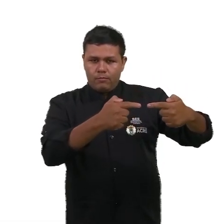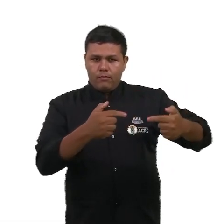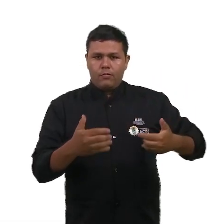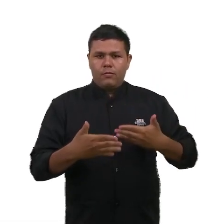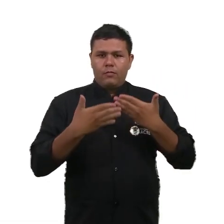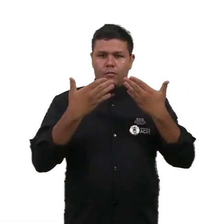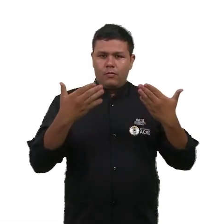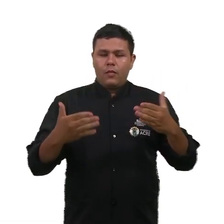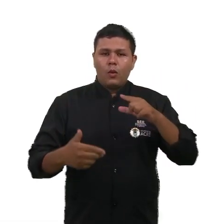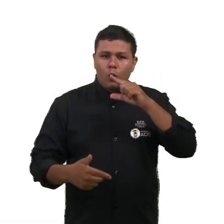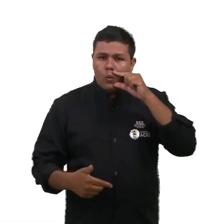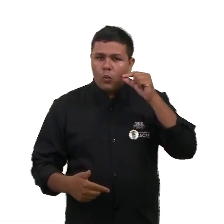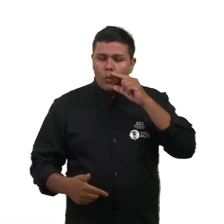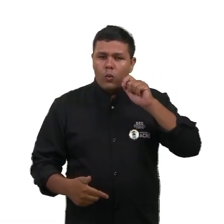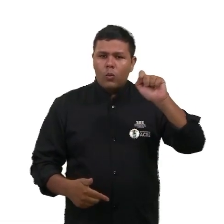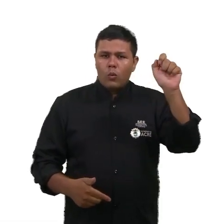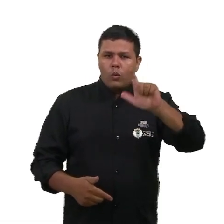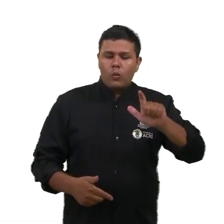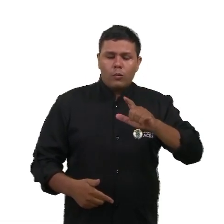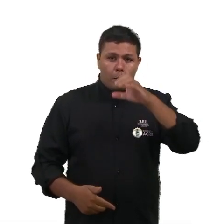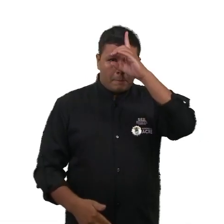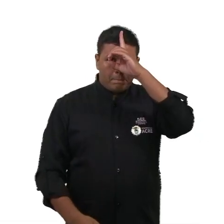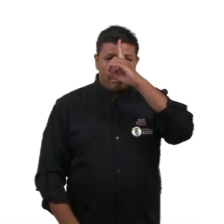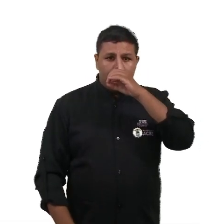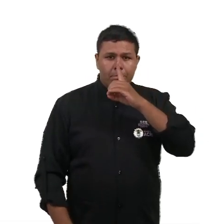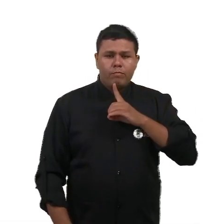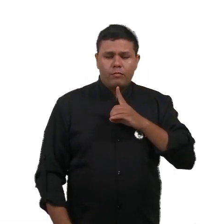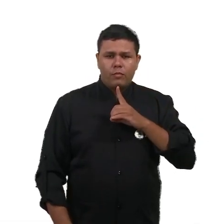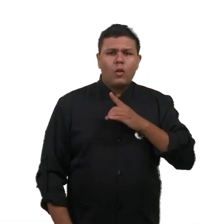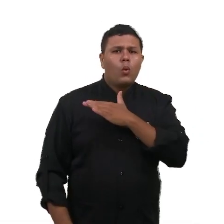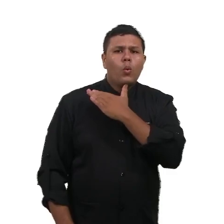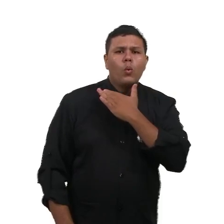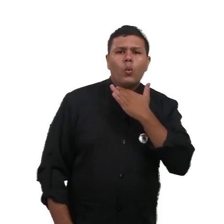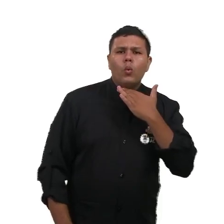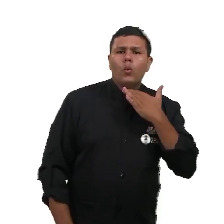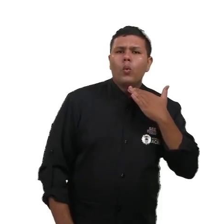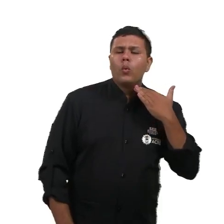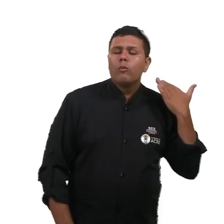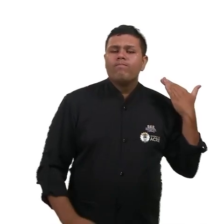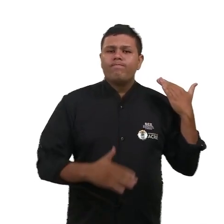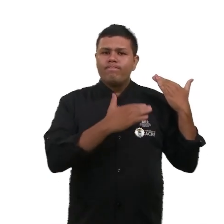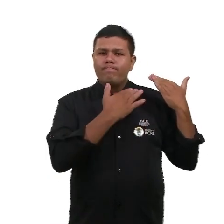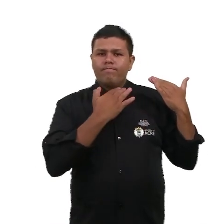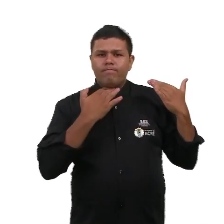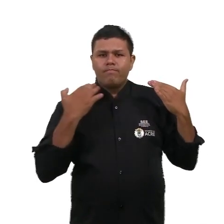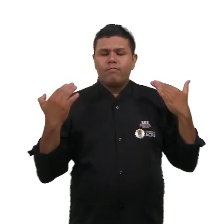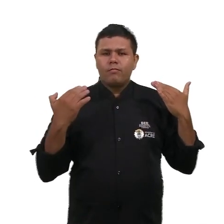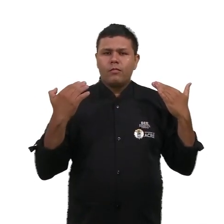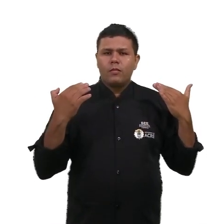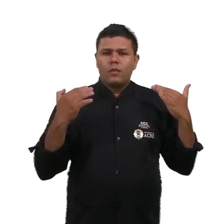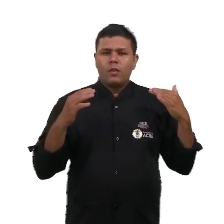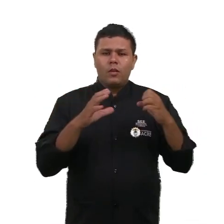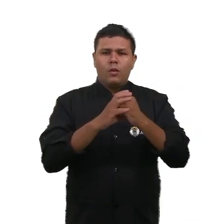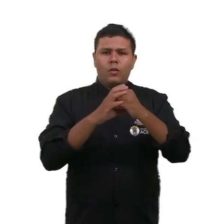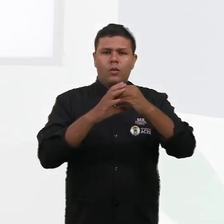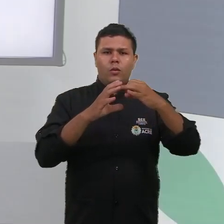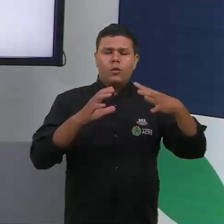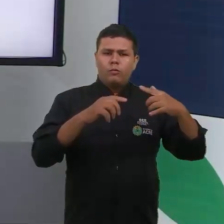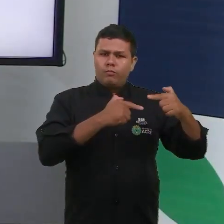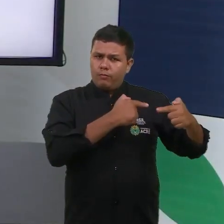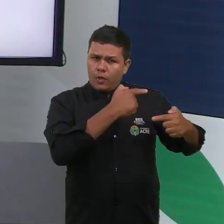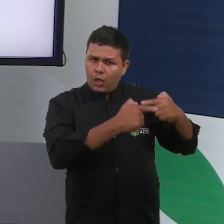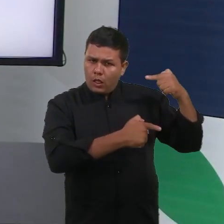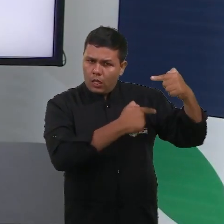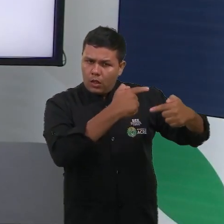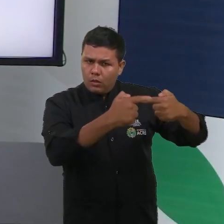os ratos amarelos, eles não estão sobrevivendo, consequentemente, eles não vão passar essa característica adiante.